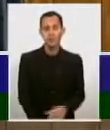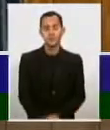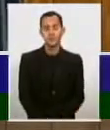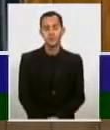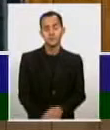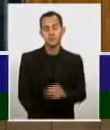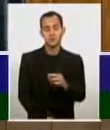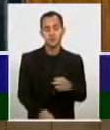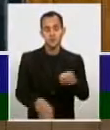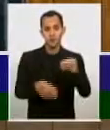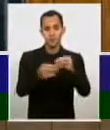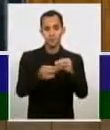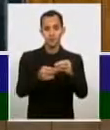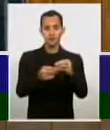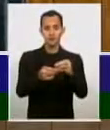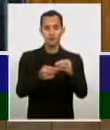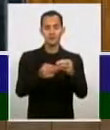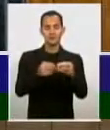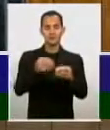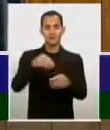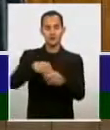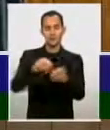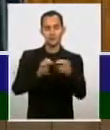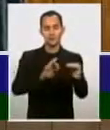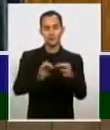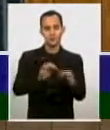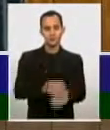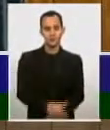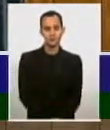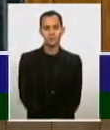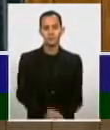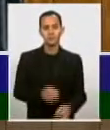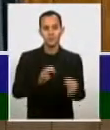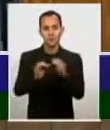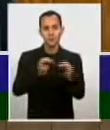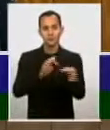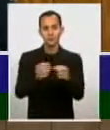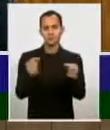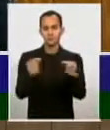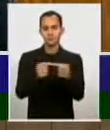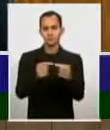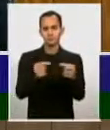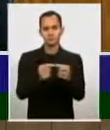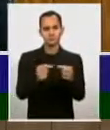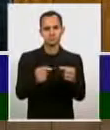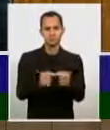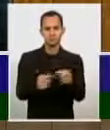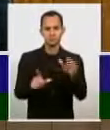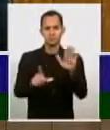sugere uma emenda no projeto. O projeto está em conformidade com os